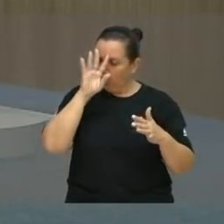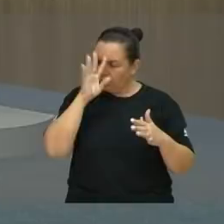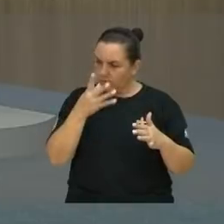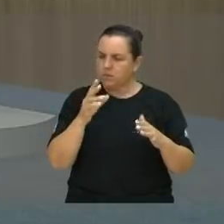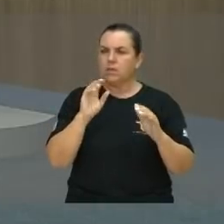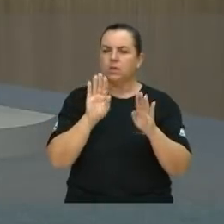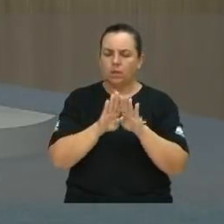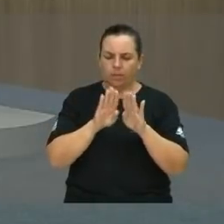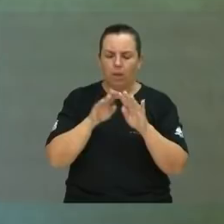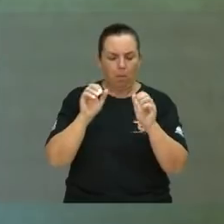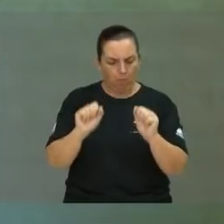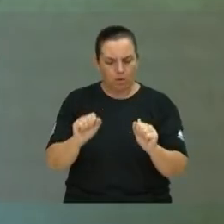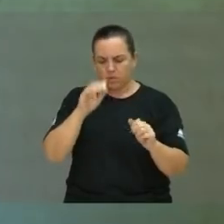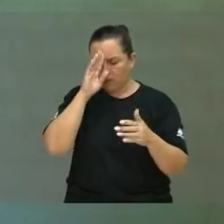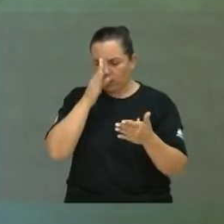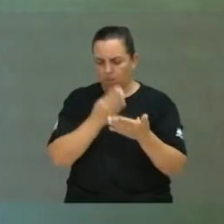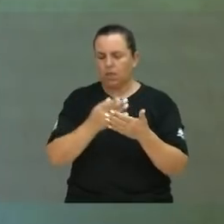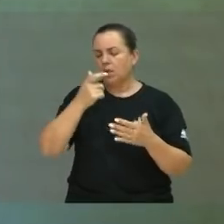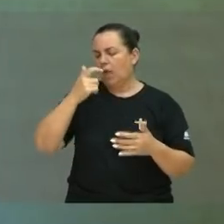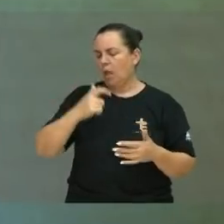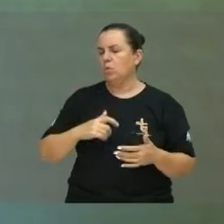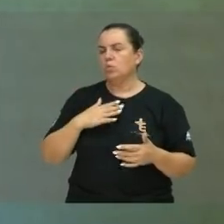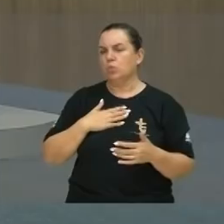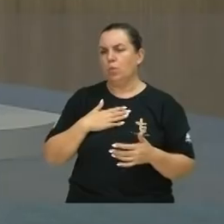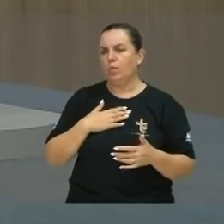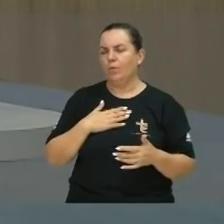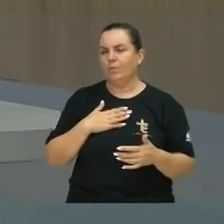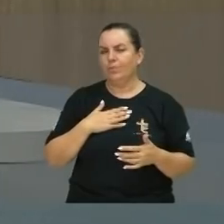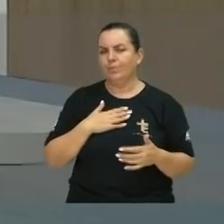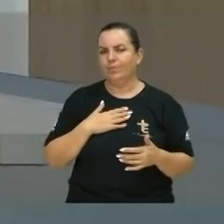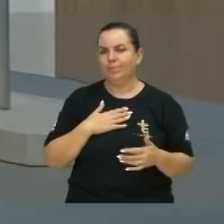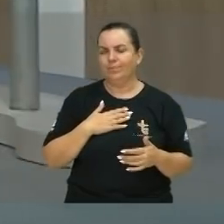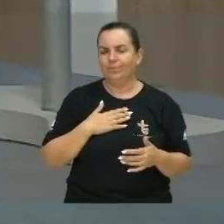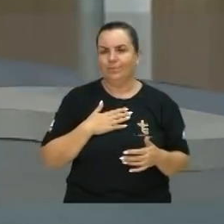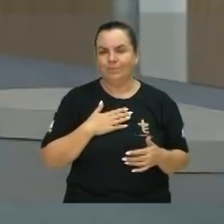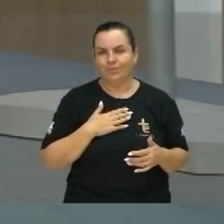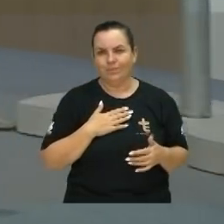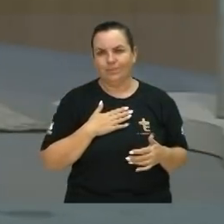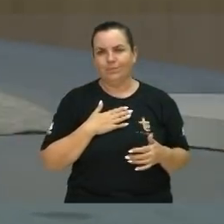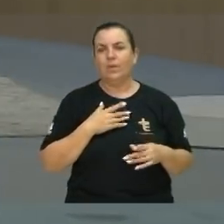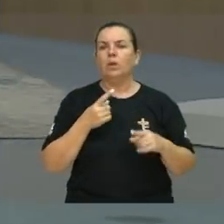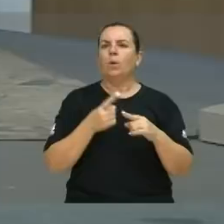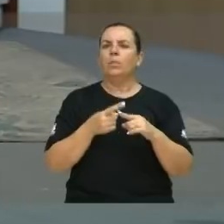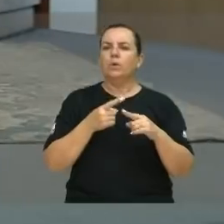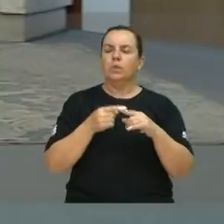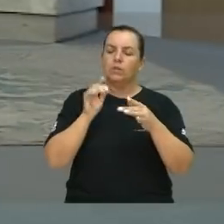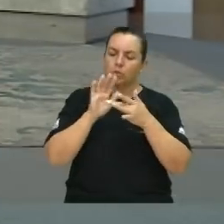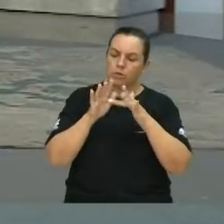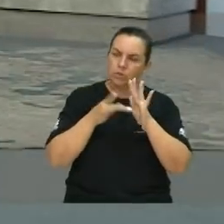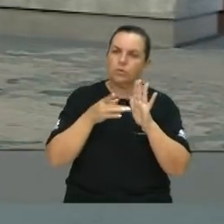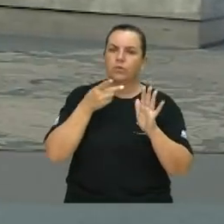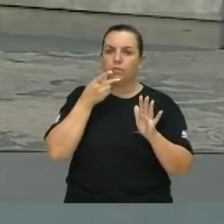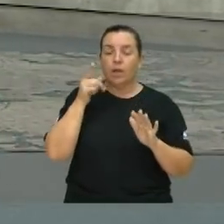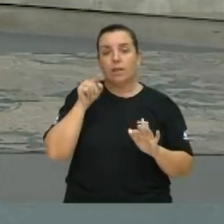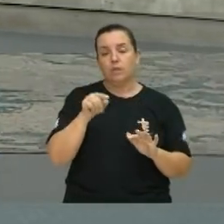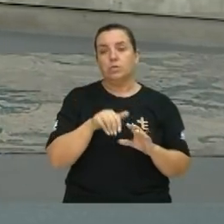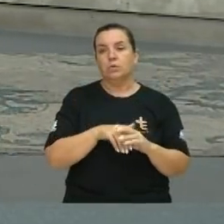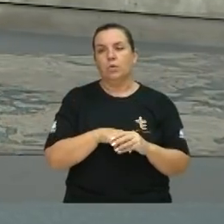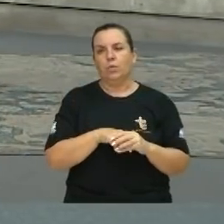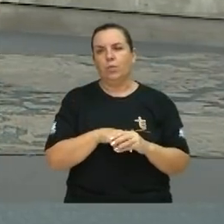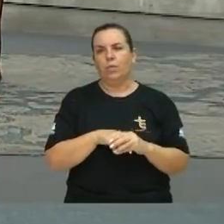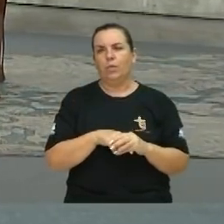você possa crer que eu sou ou seja porque é que jesus disse isso